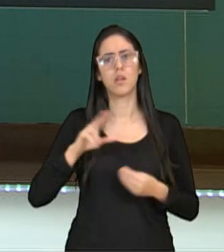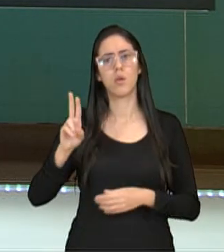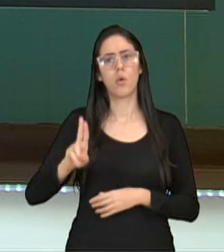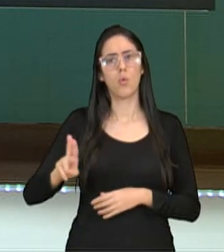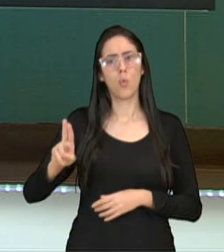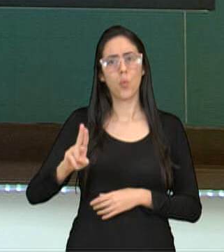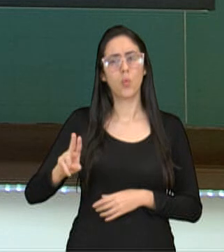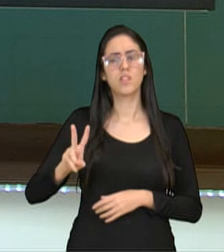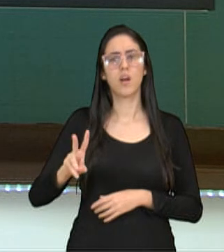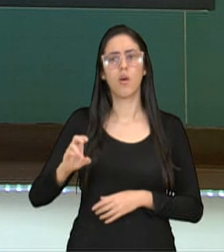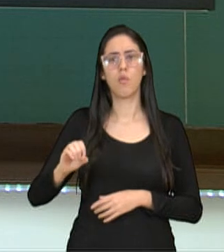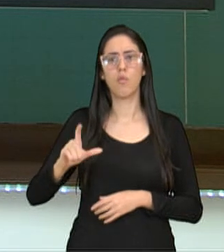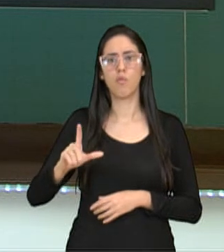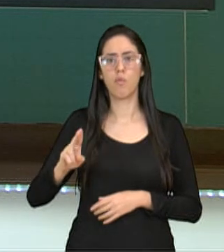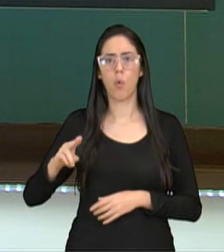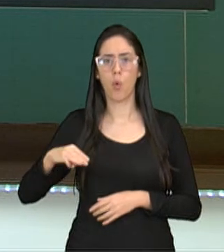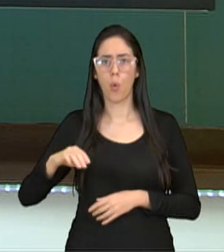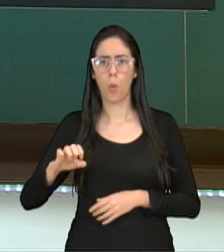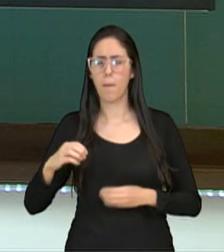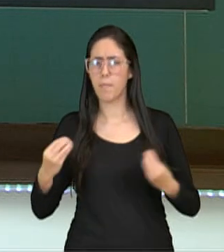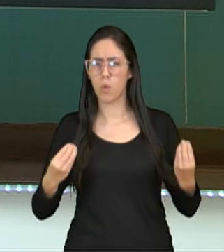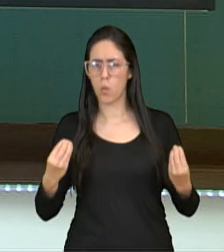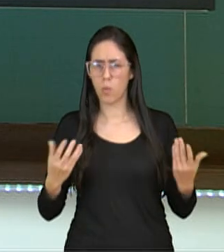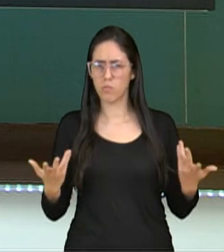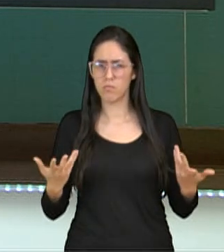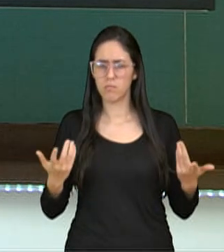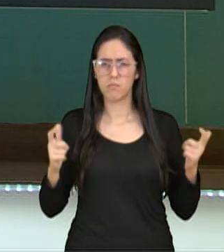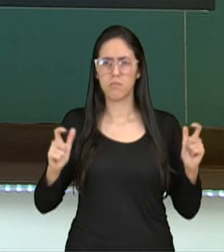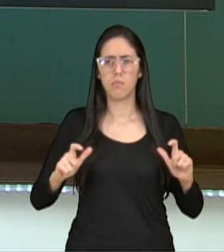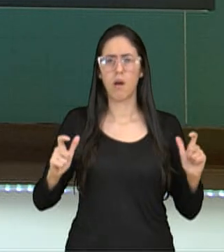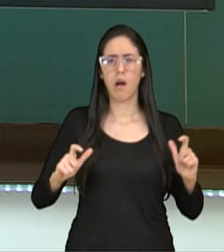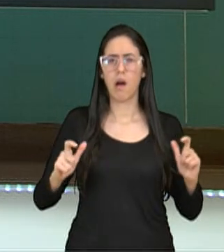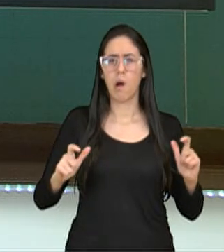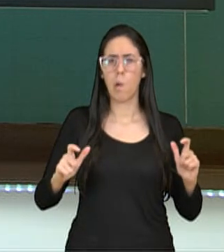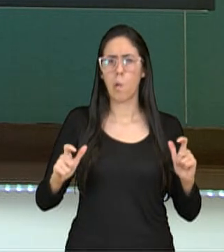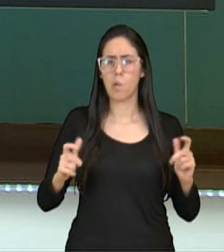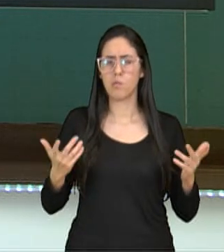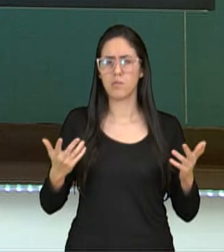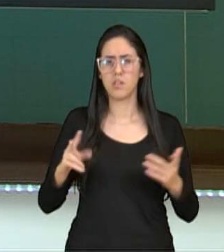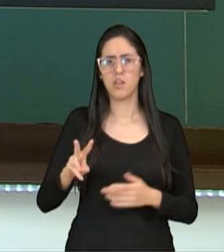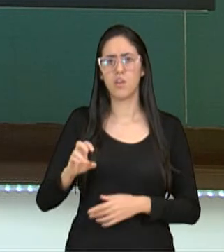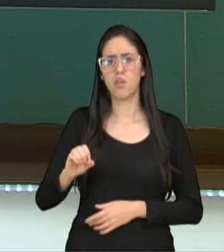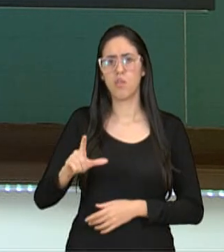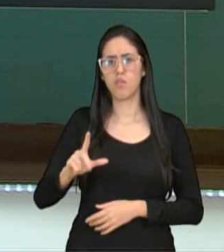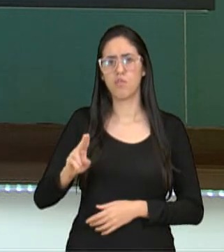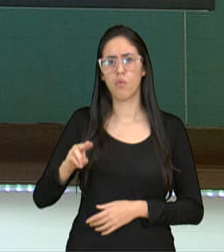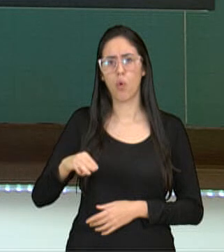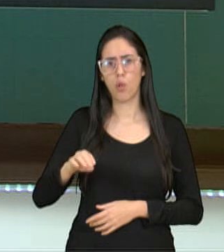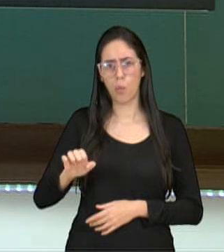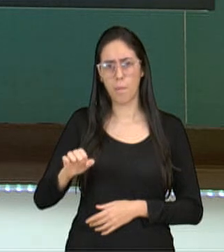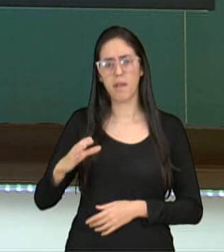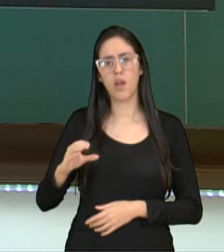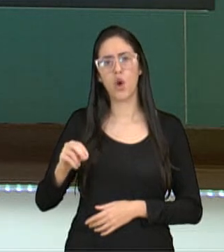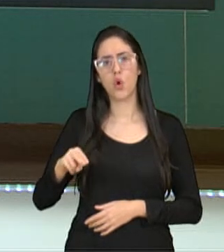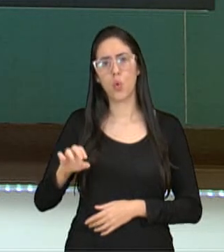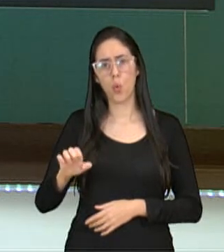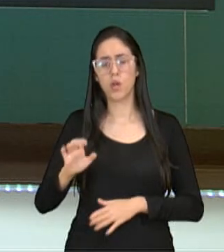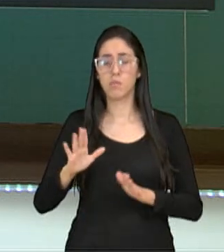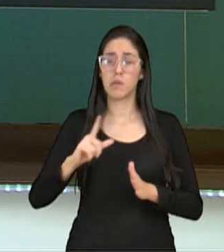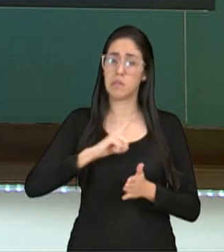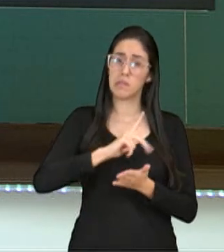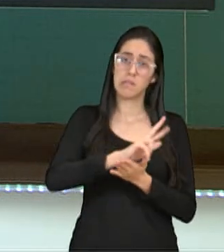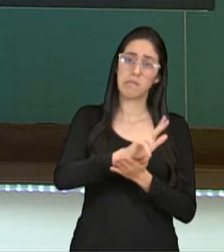do volume de um cone, por exemplo? Aonde que é necessário saber o volume de um cone? Bem, tem várias situações que eu